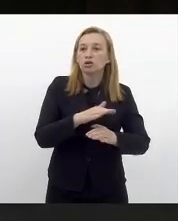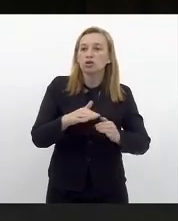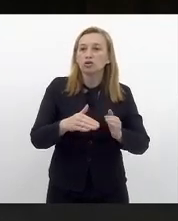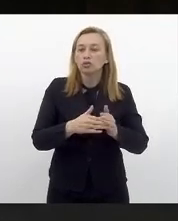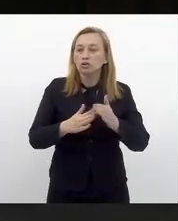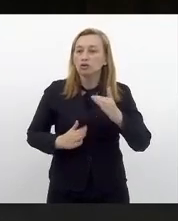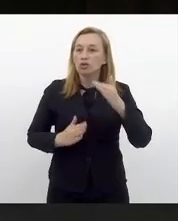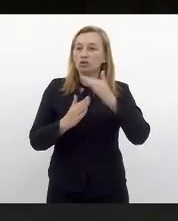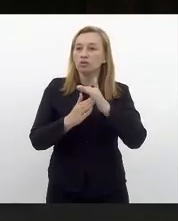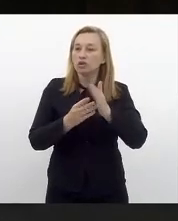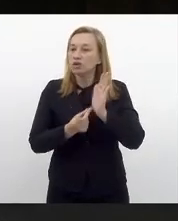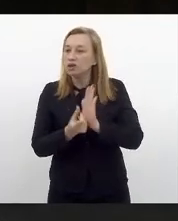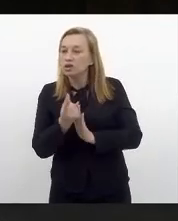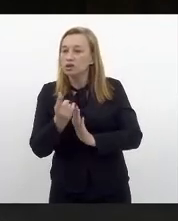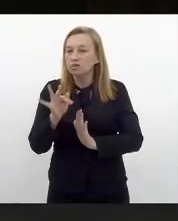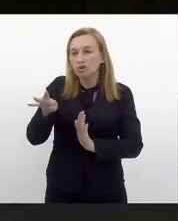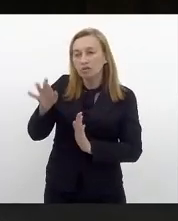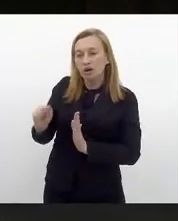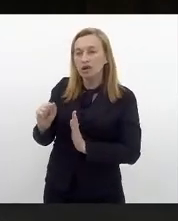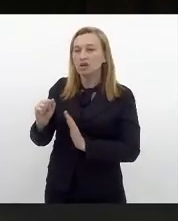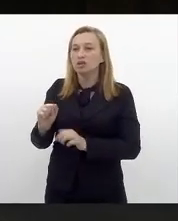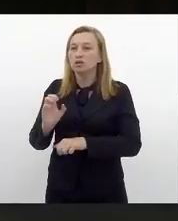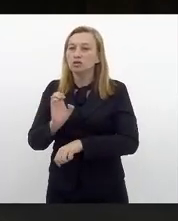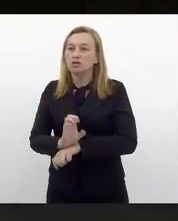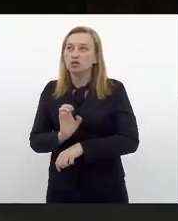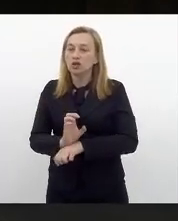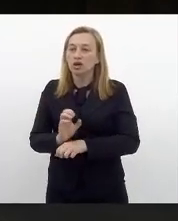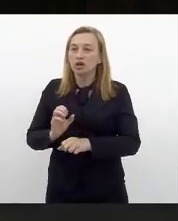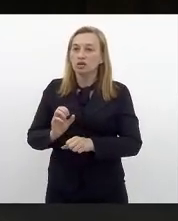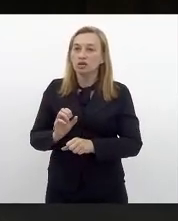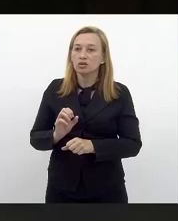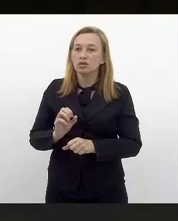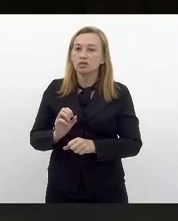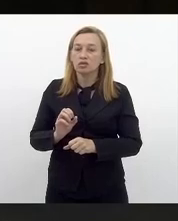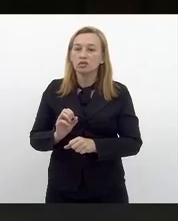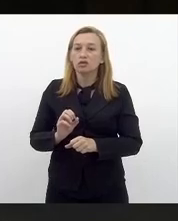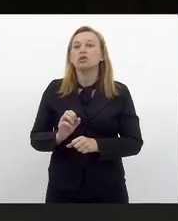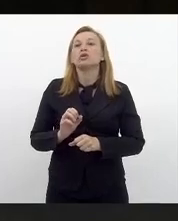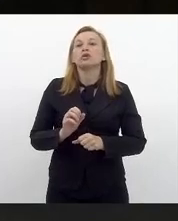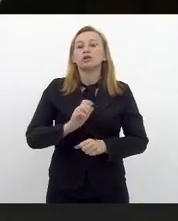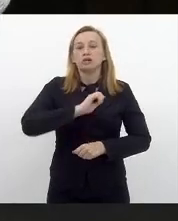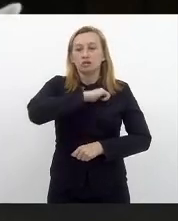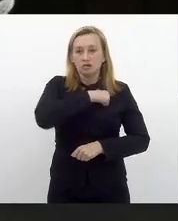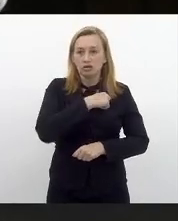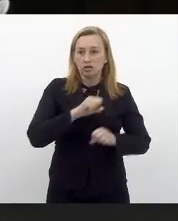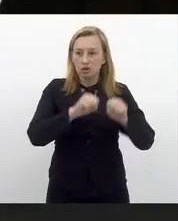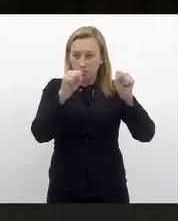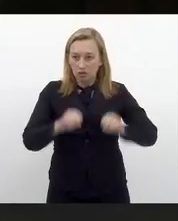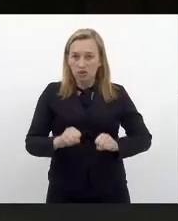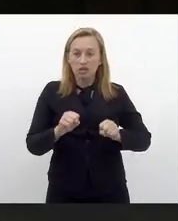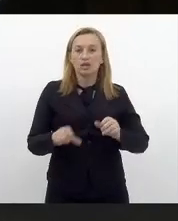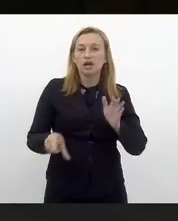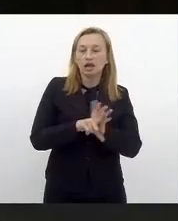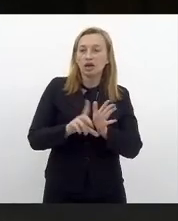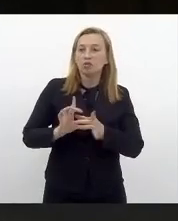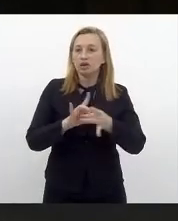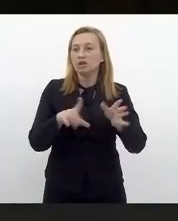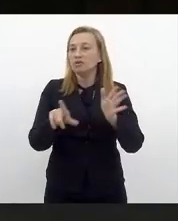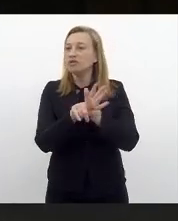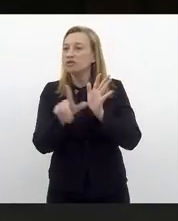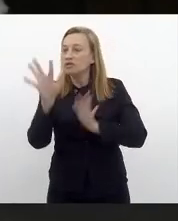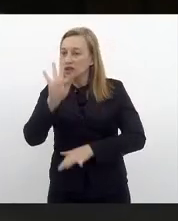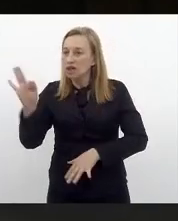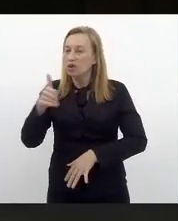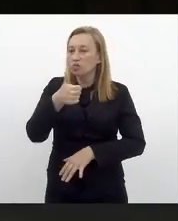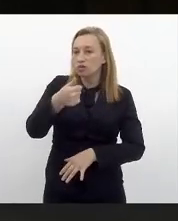cumprimento do limite de despesas primárias do estado do ambiente no âmbito do regime de recuperação fiscal da lei complementar Federal